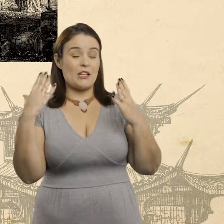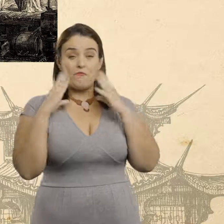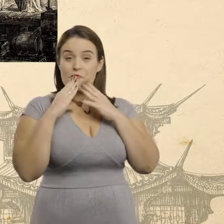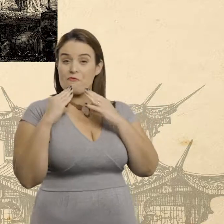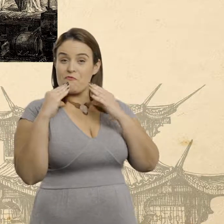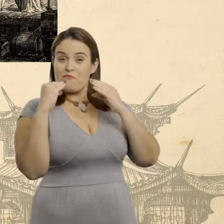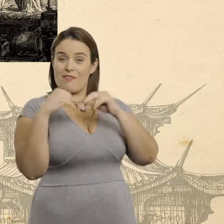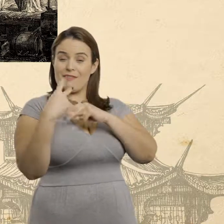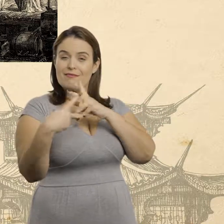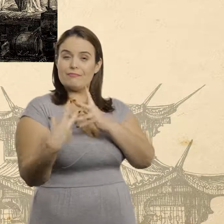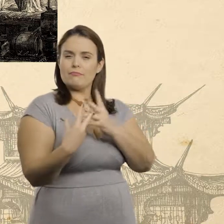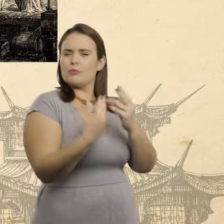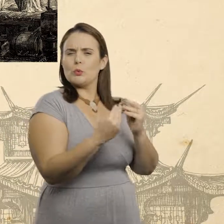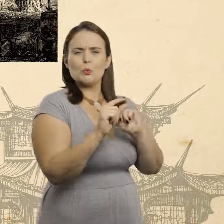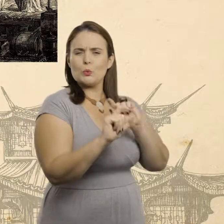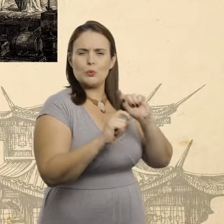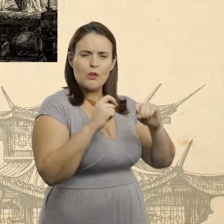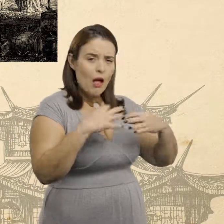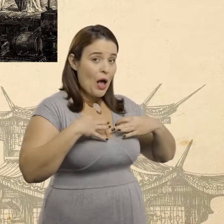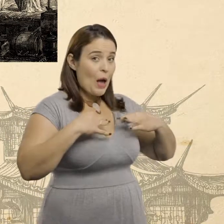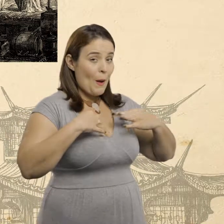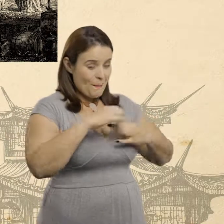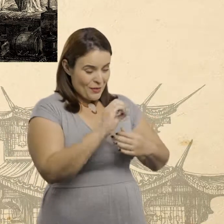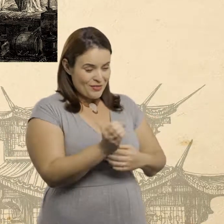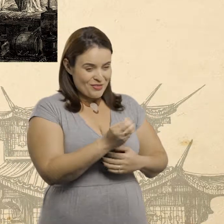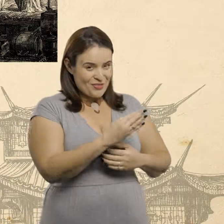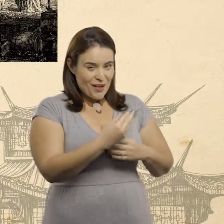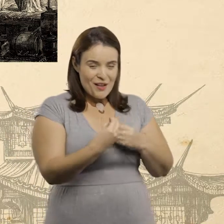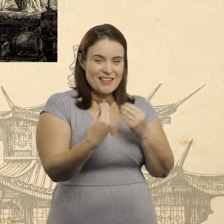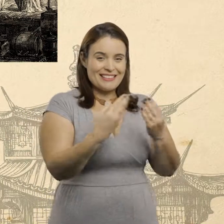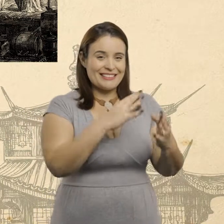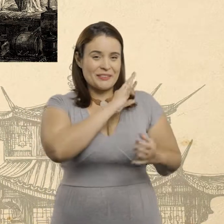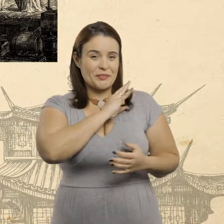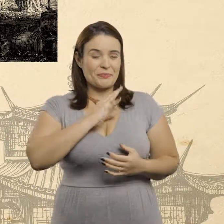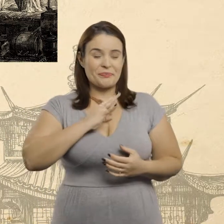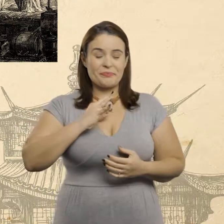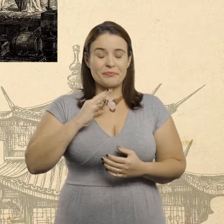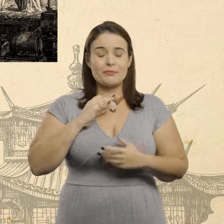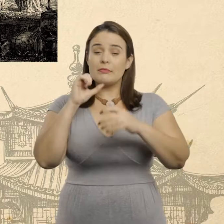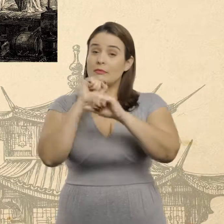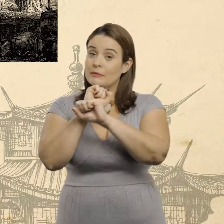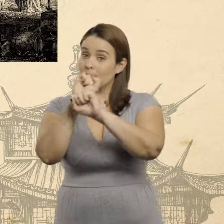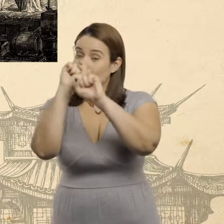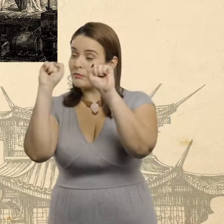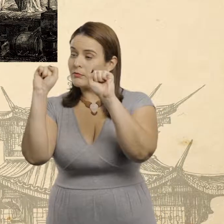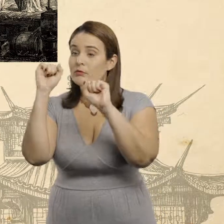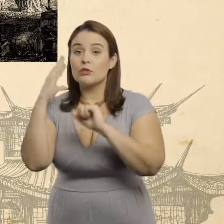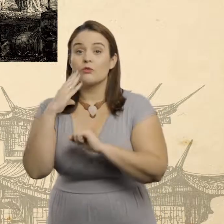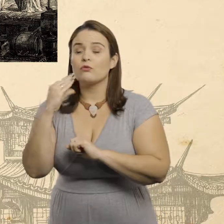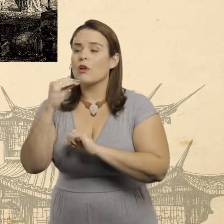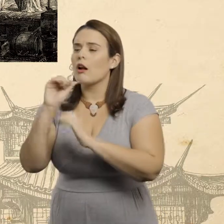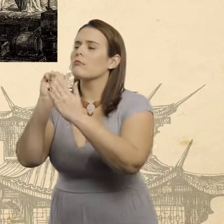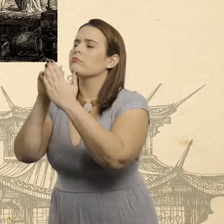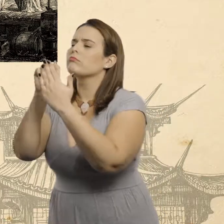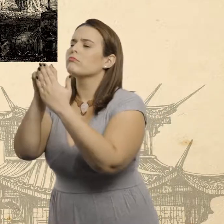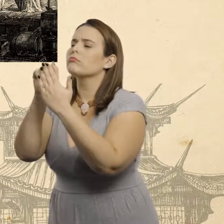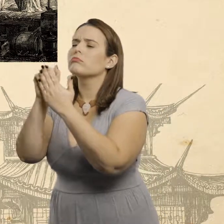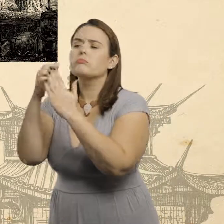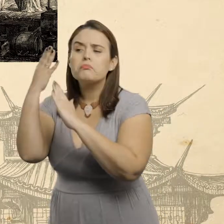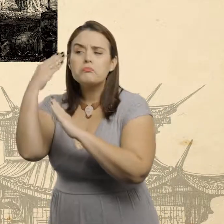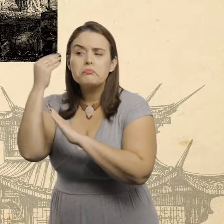comprou roupas novas para Aouda. No dia seguinte de manhã, o Sr. Fogg chamou Passepartout, mas Passepartout não